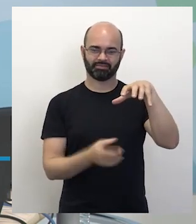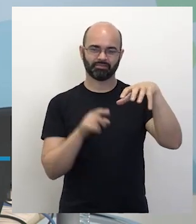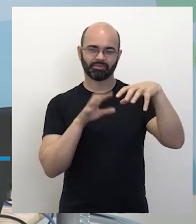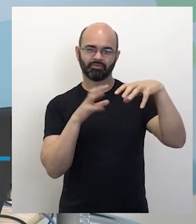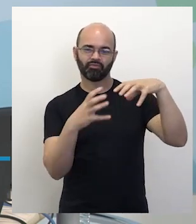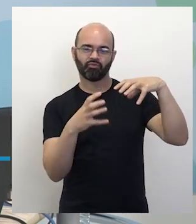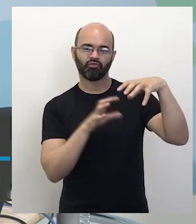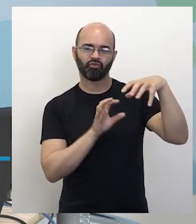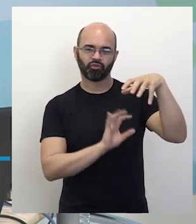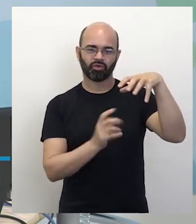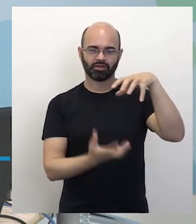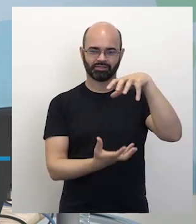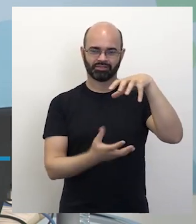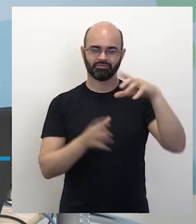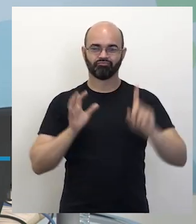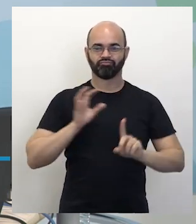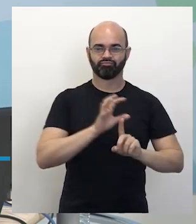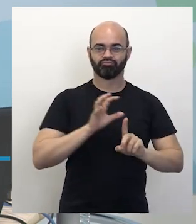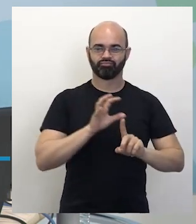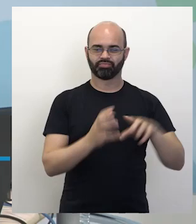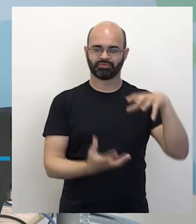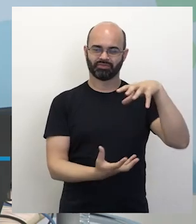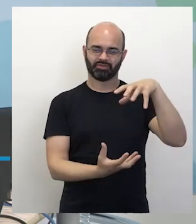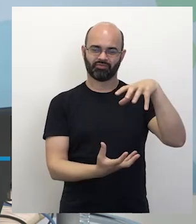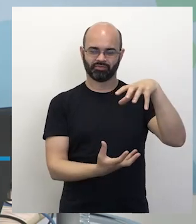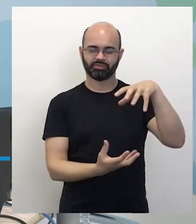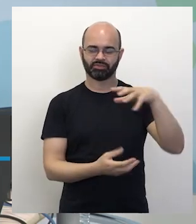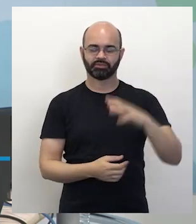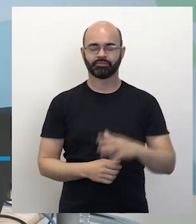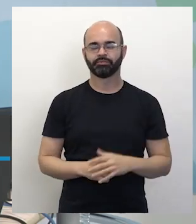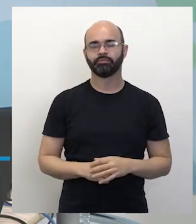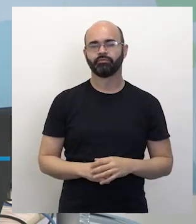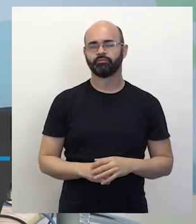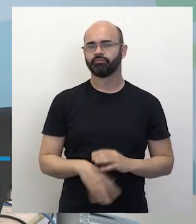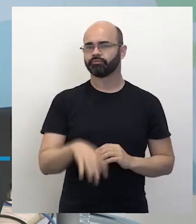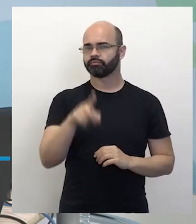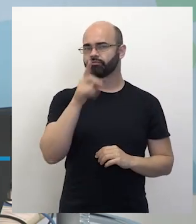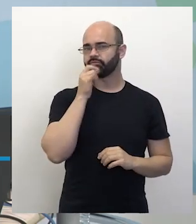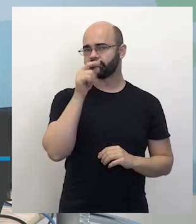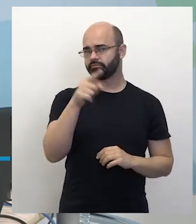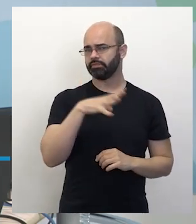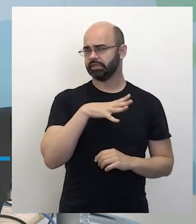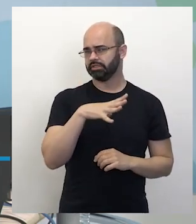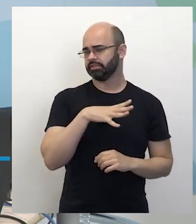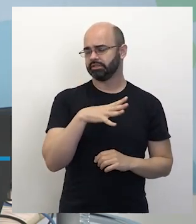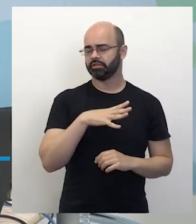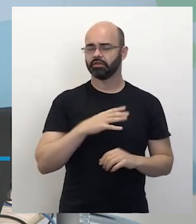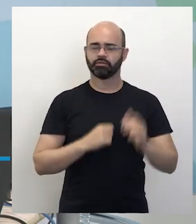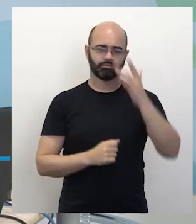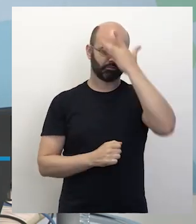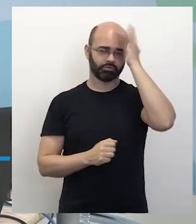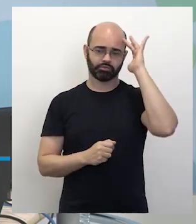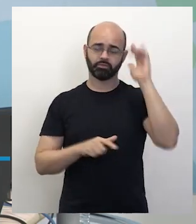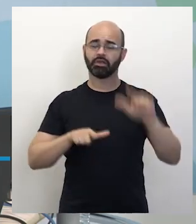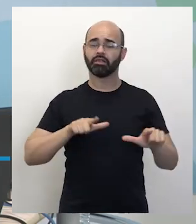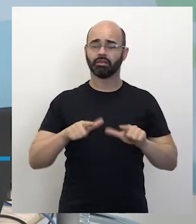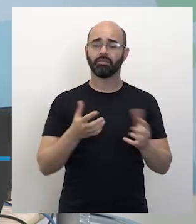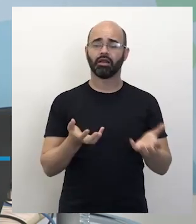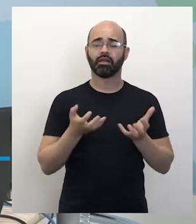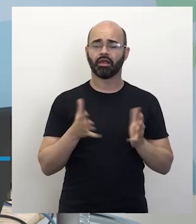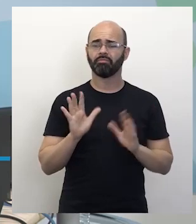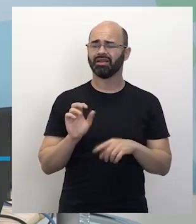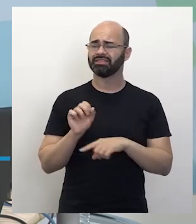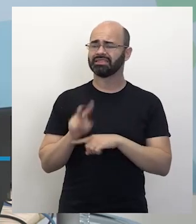para vocês. Na sua cidade, há pessoas que, apesar de quererem trabalhar, não conseguem encontrar um emprego. O